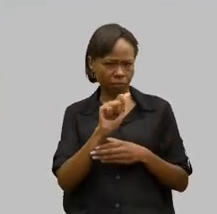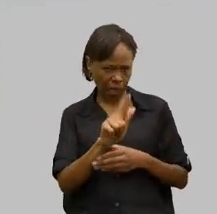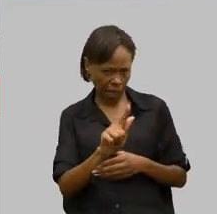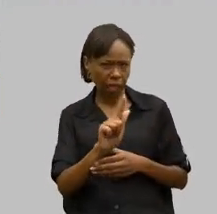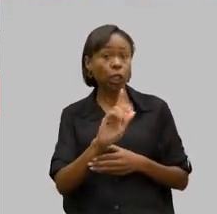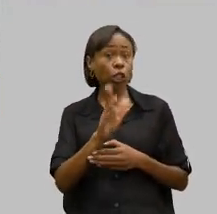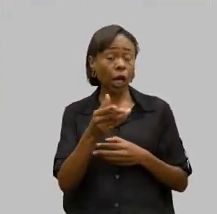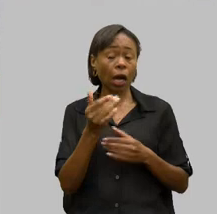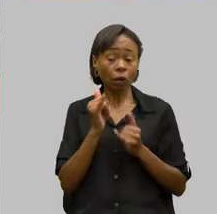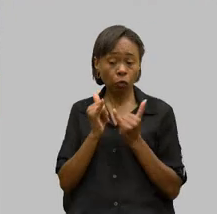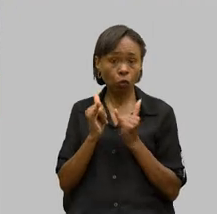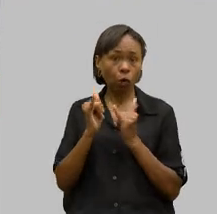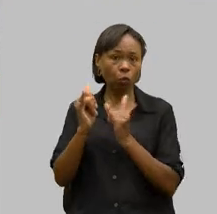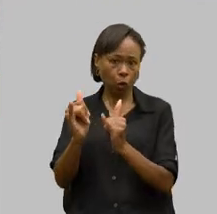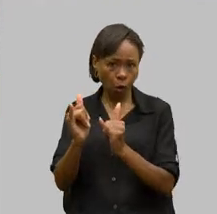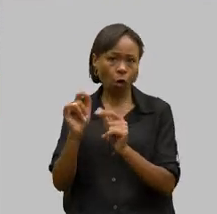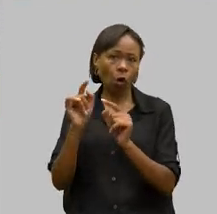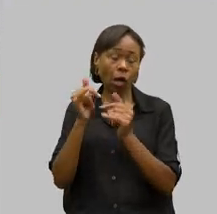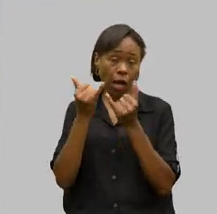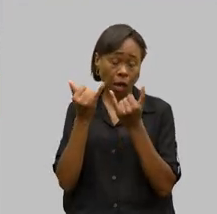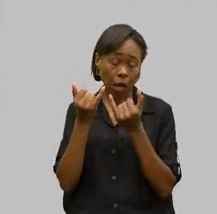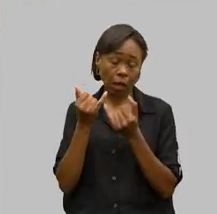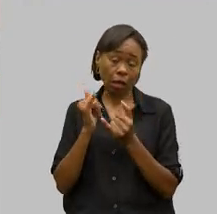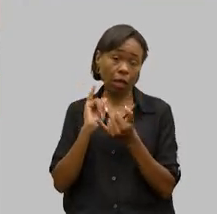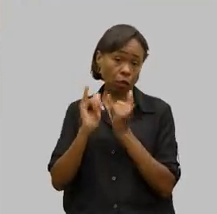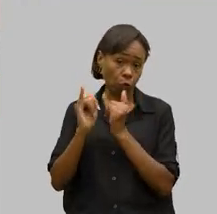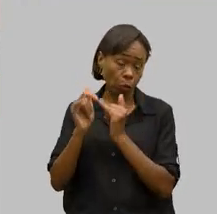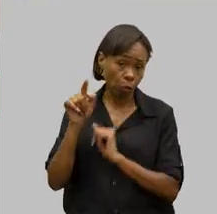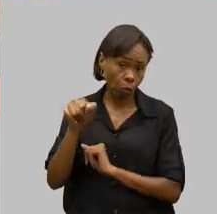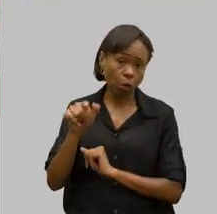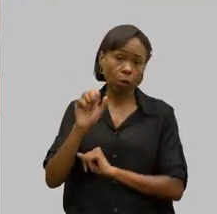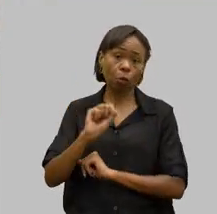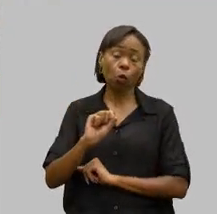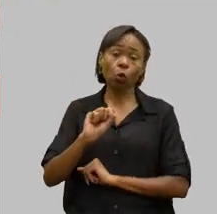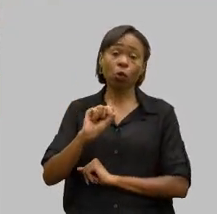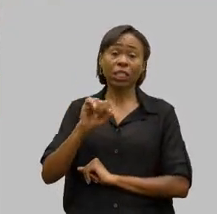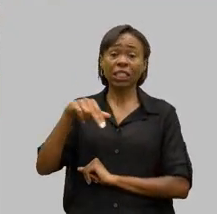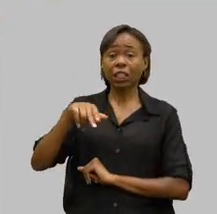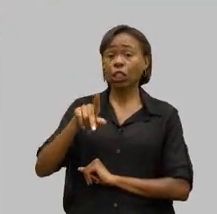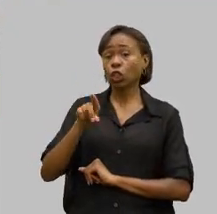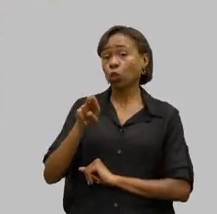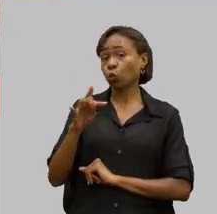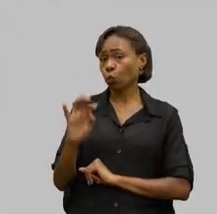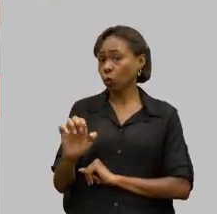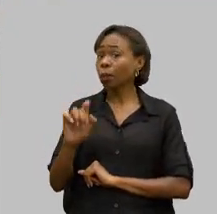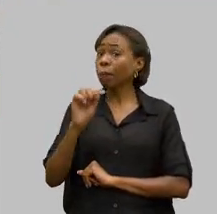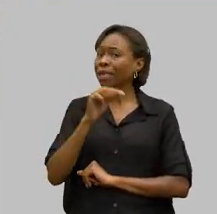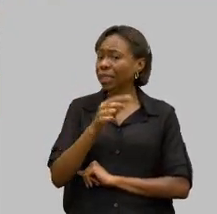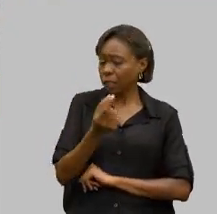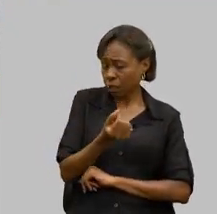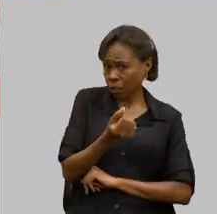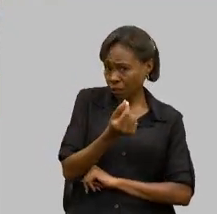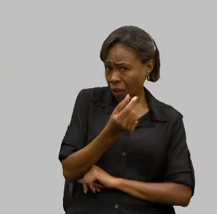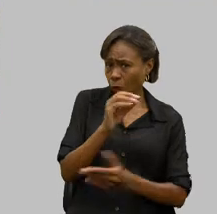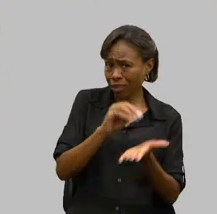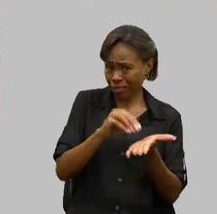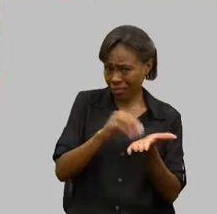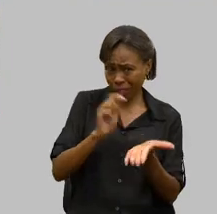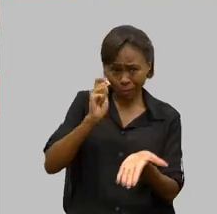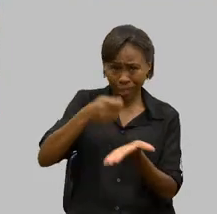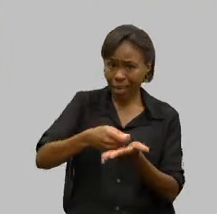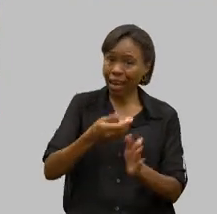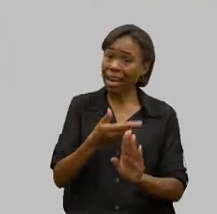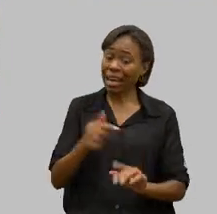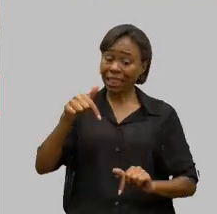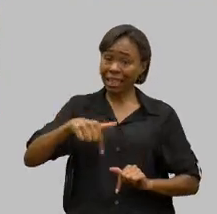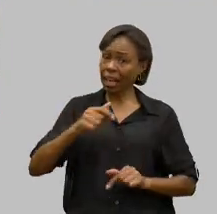o Sindicato Único também, mas este, esse valor, não é desta gestão, são gestões anteriores. Vários colegas